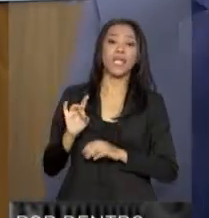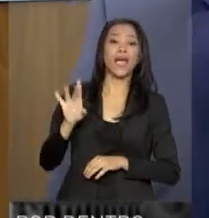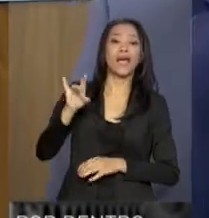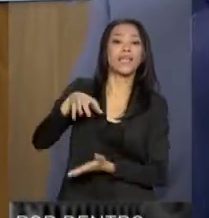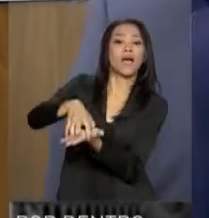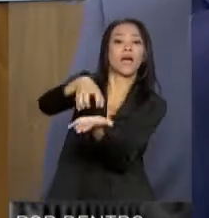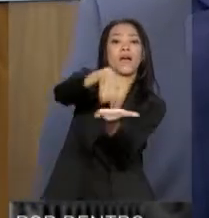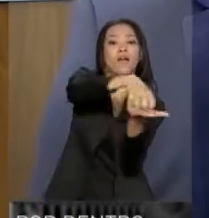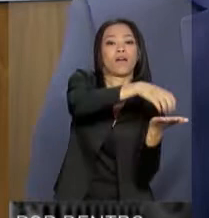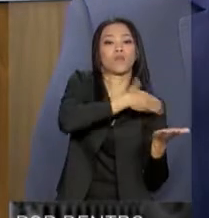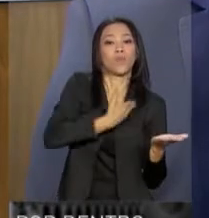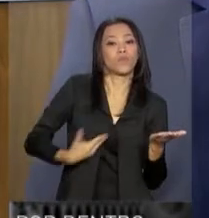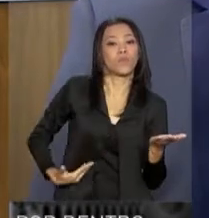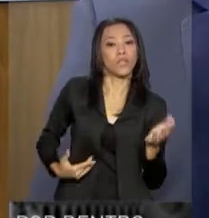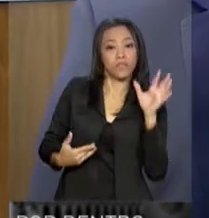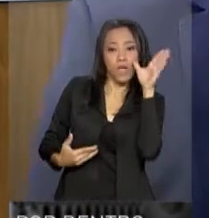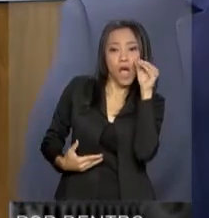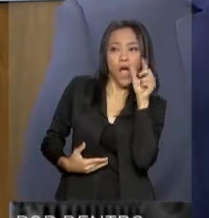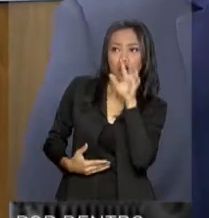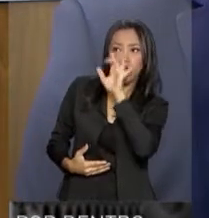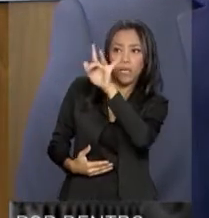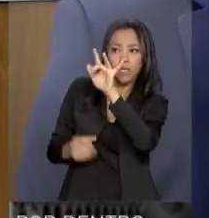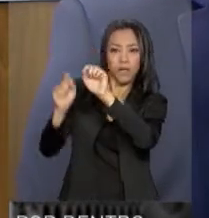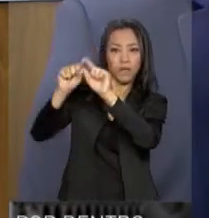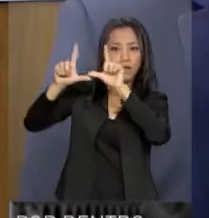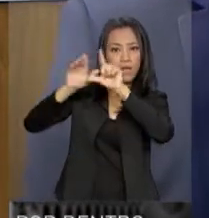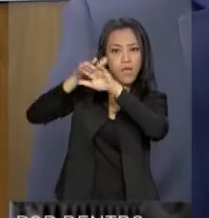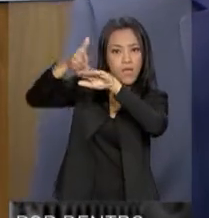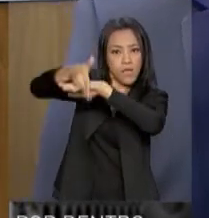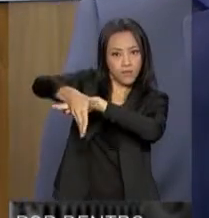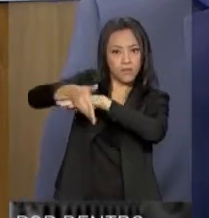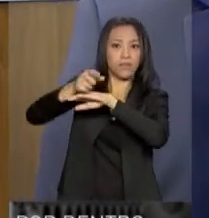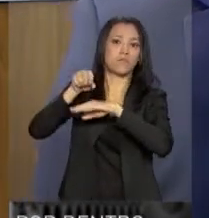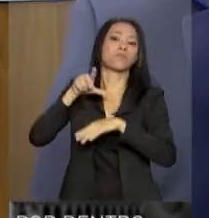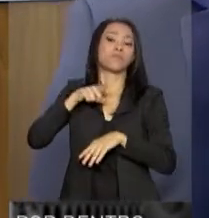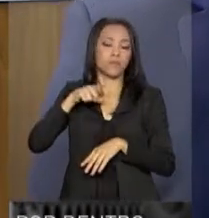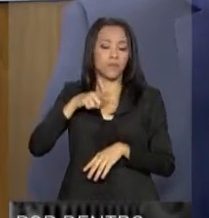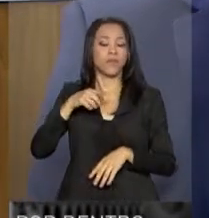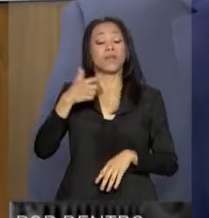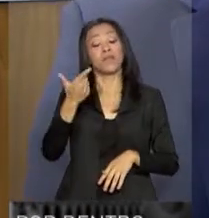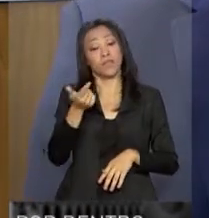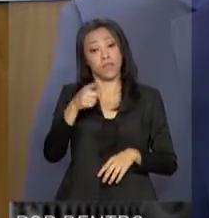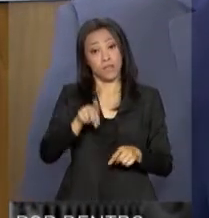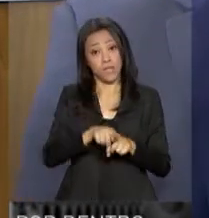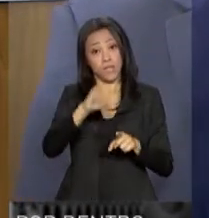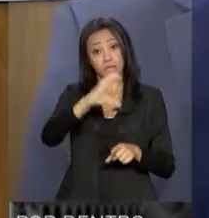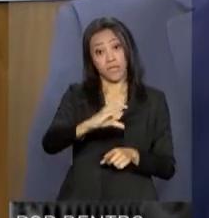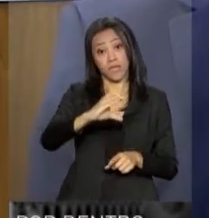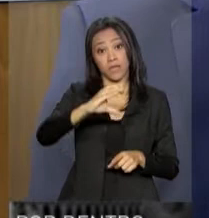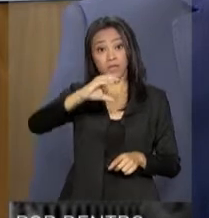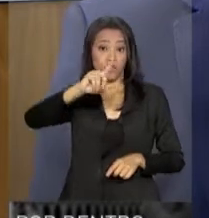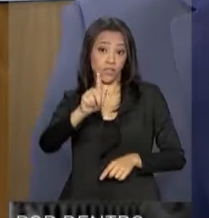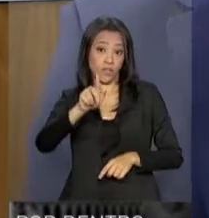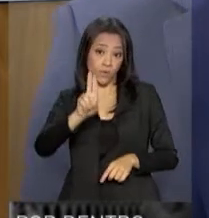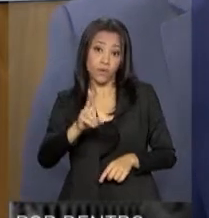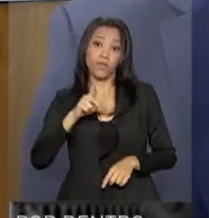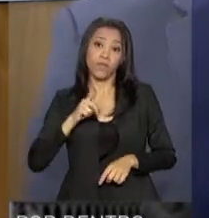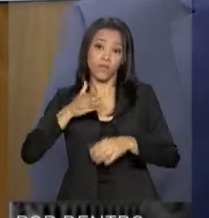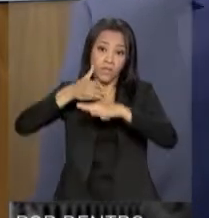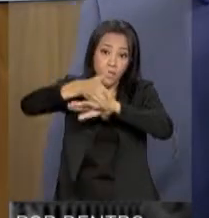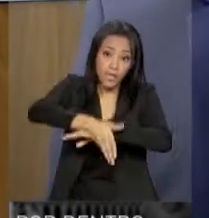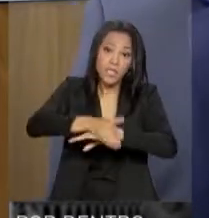portal então o cidadão pode lá dentro da área dentro do nosso site da cge nós também temos uma área específica de transparência com